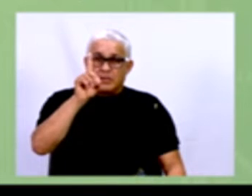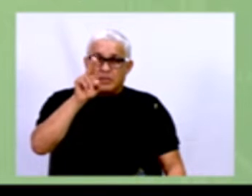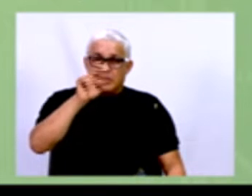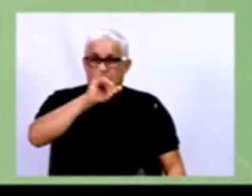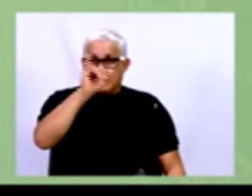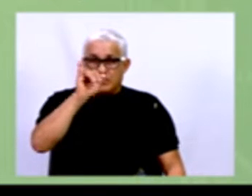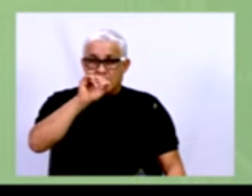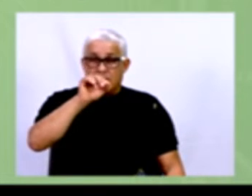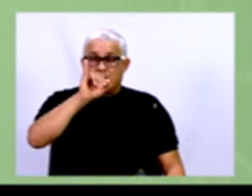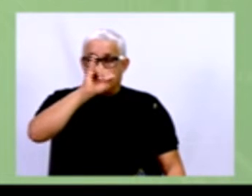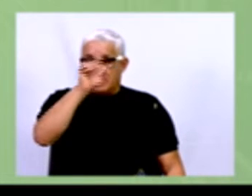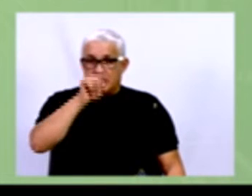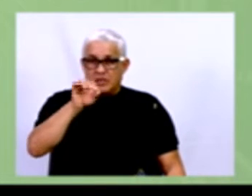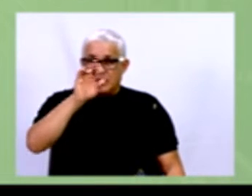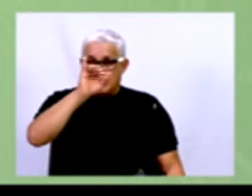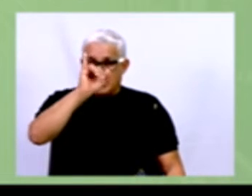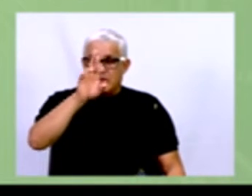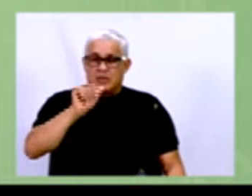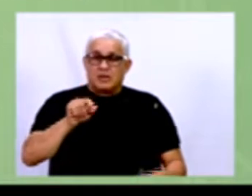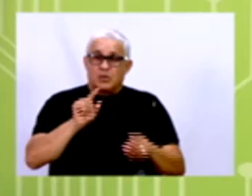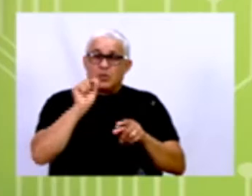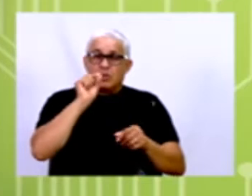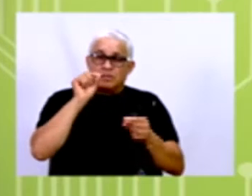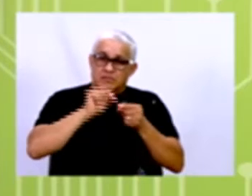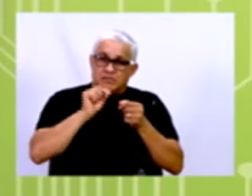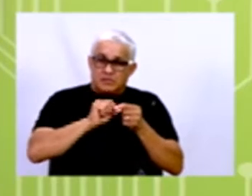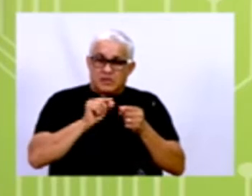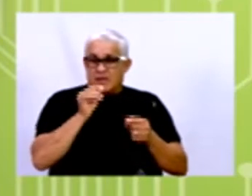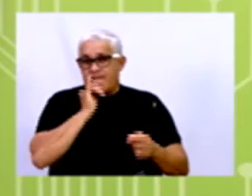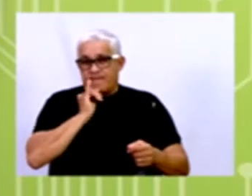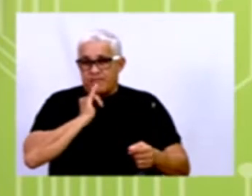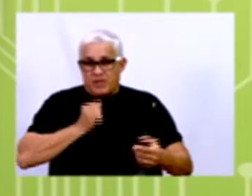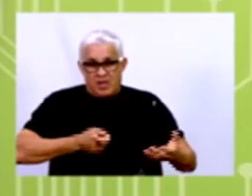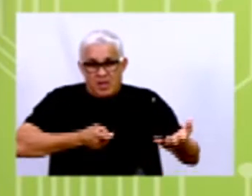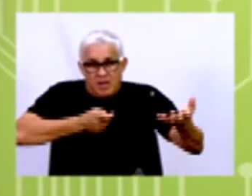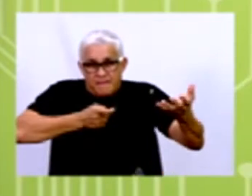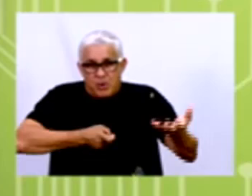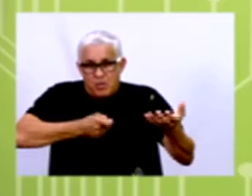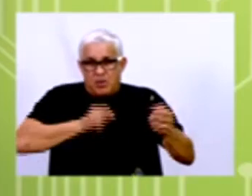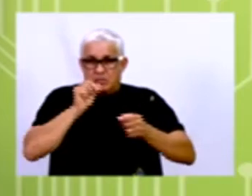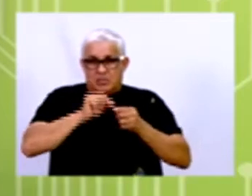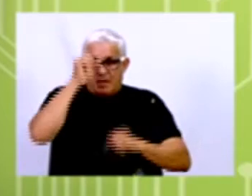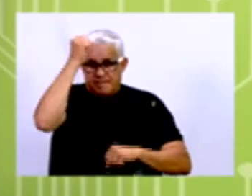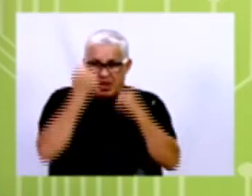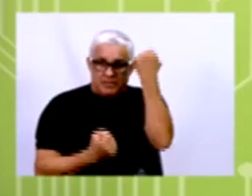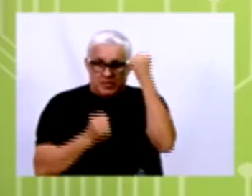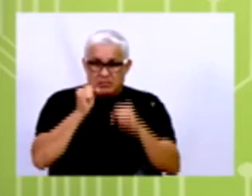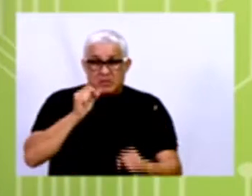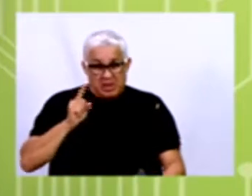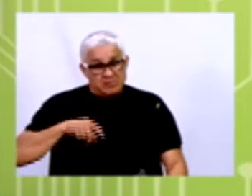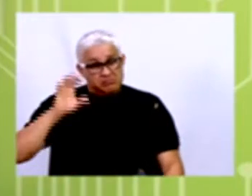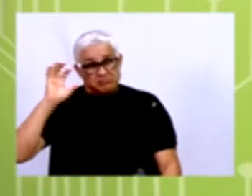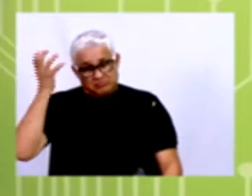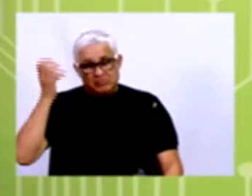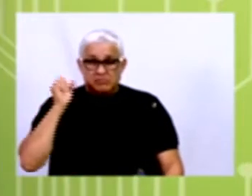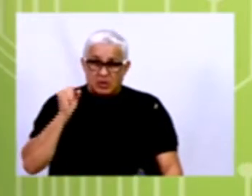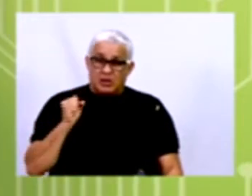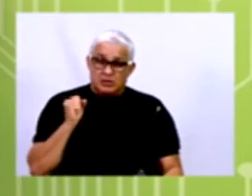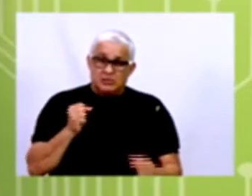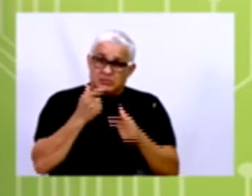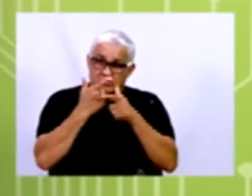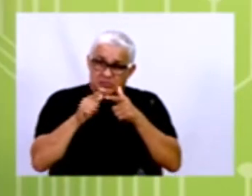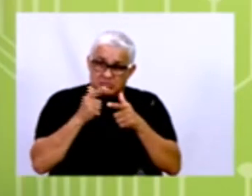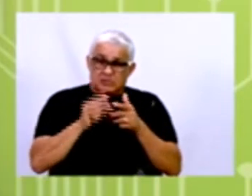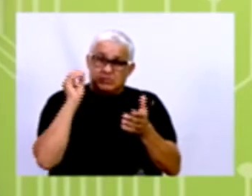chamou a atenção que a decisão de produção de armas é uma decisão que pode ter implicações de falta